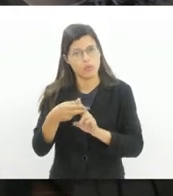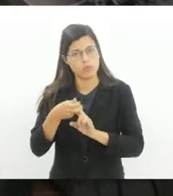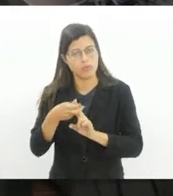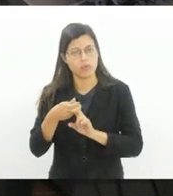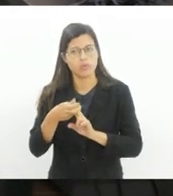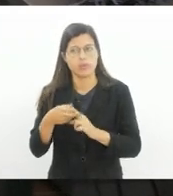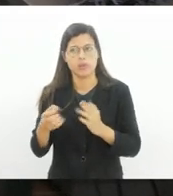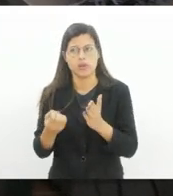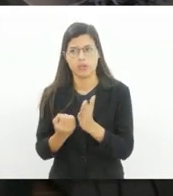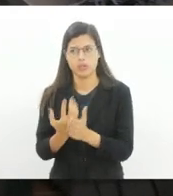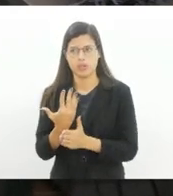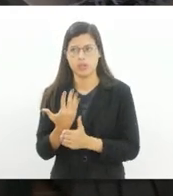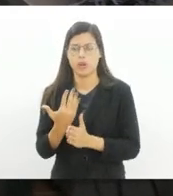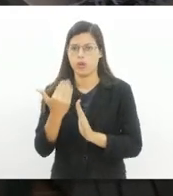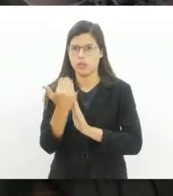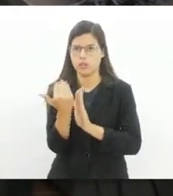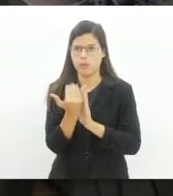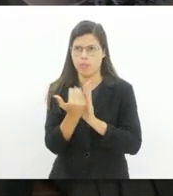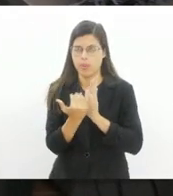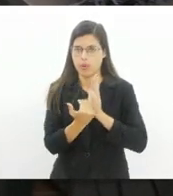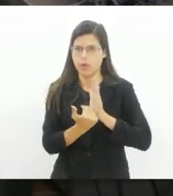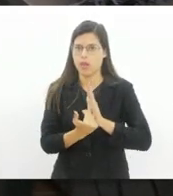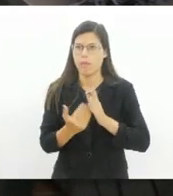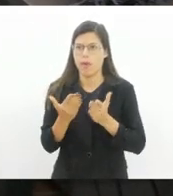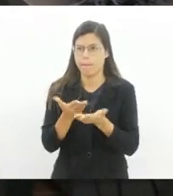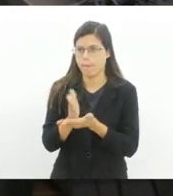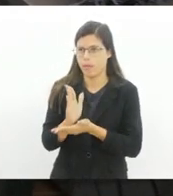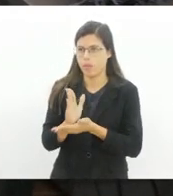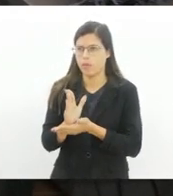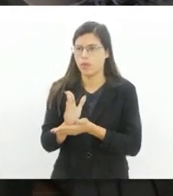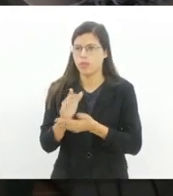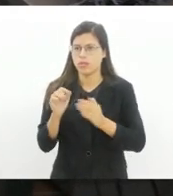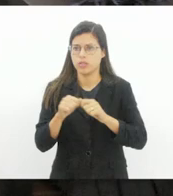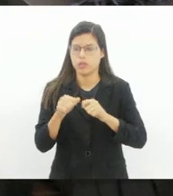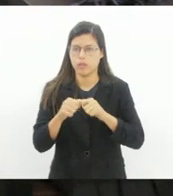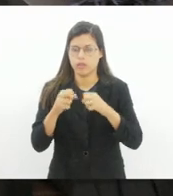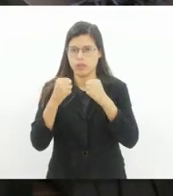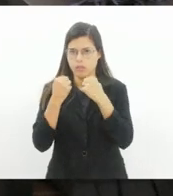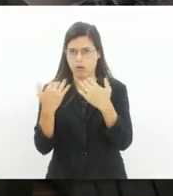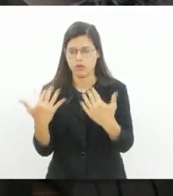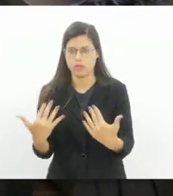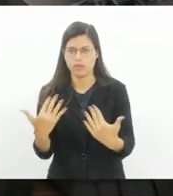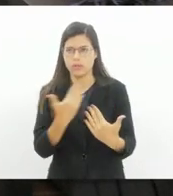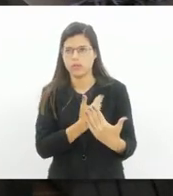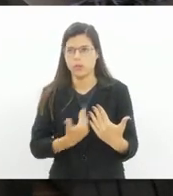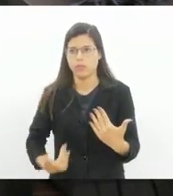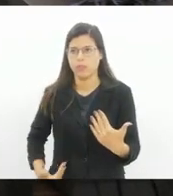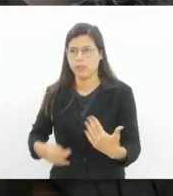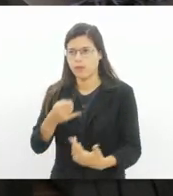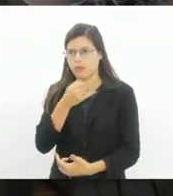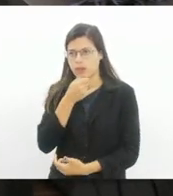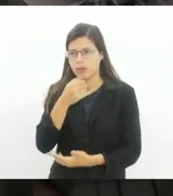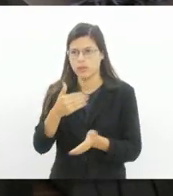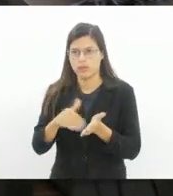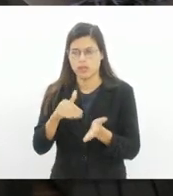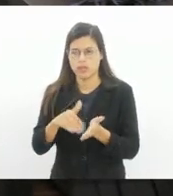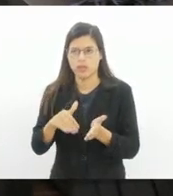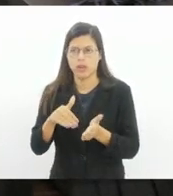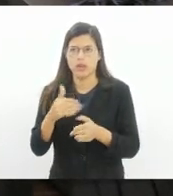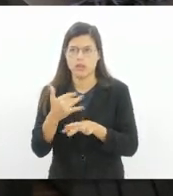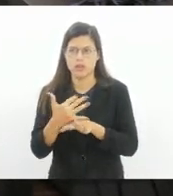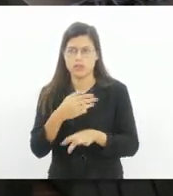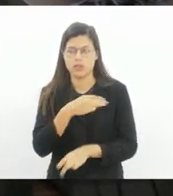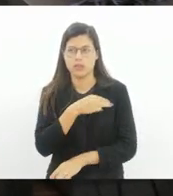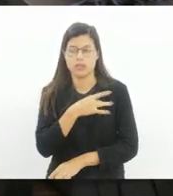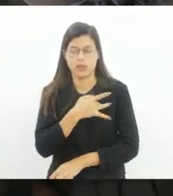criou esse programa, foi aprovado. Infelizmente, a gente fez uma audiência pública no ano passado. Infelizmente, a Secretaria Municipal de Saúde não esteve presente na